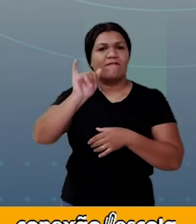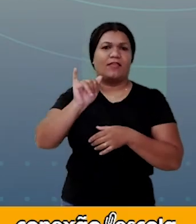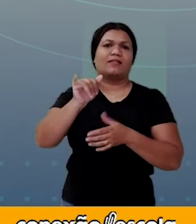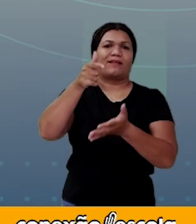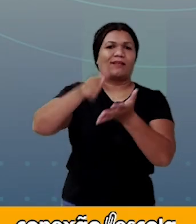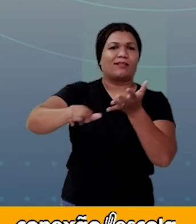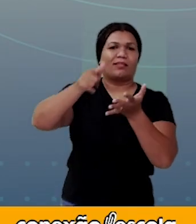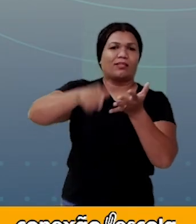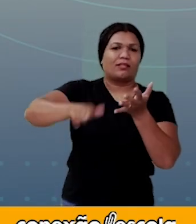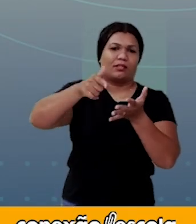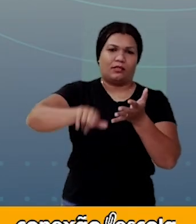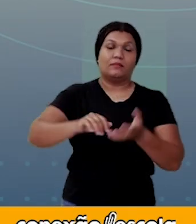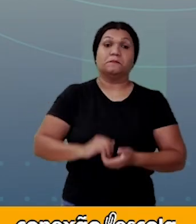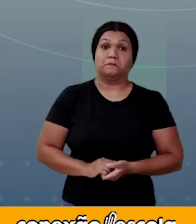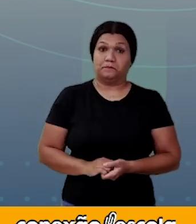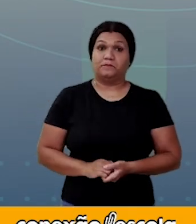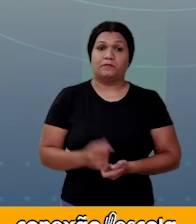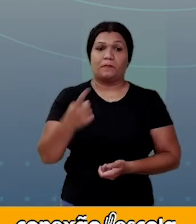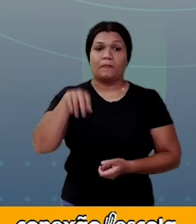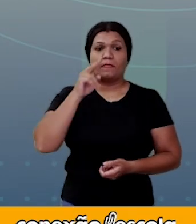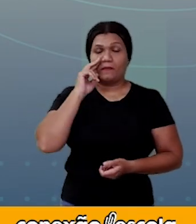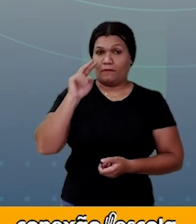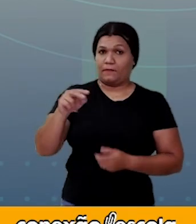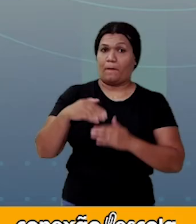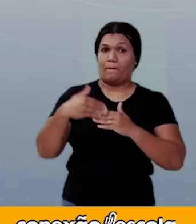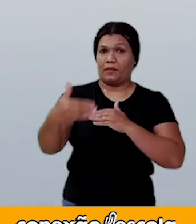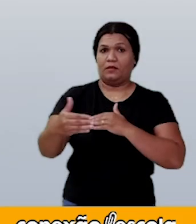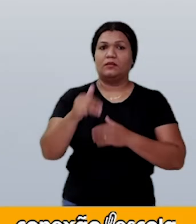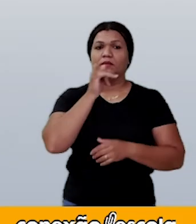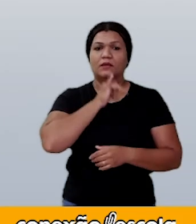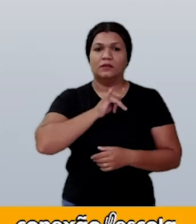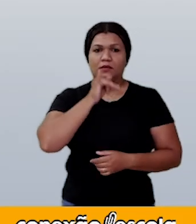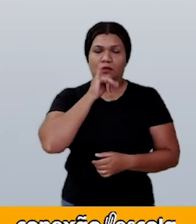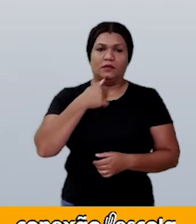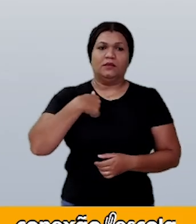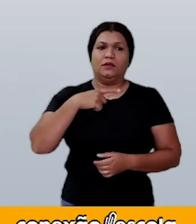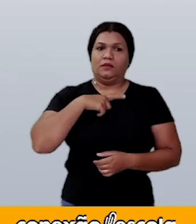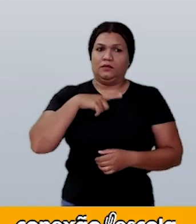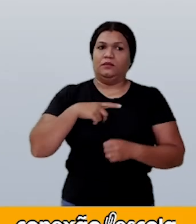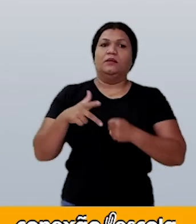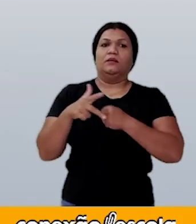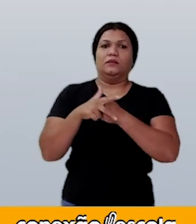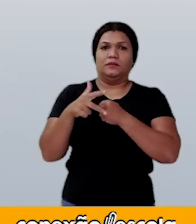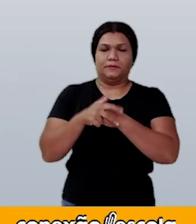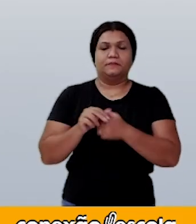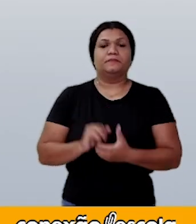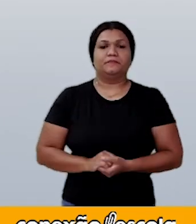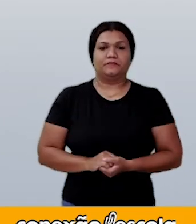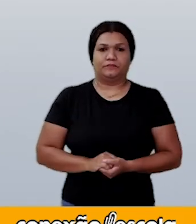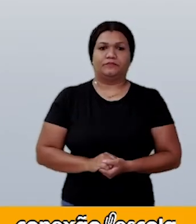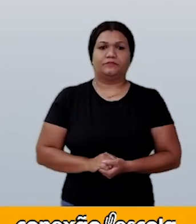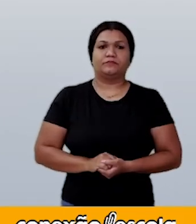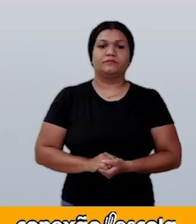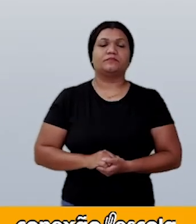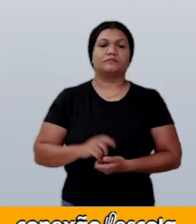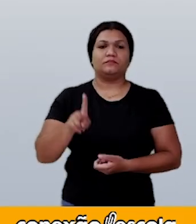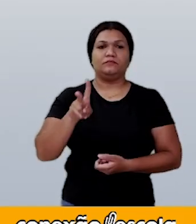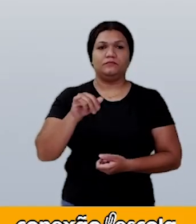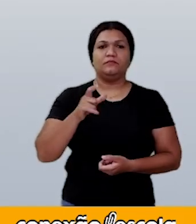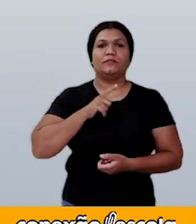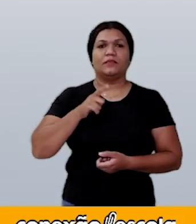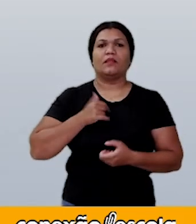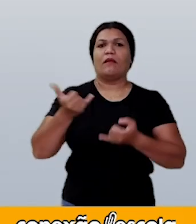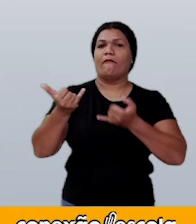repetições. Olhem só o próximo exemplo, quando eu tenho aqui pronomes que vão